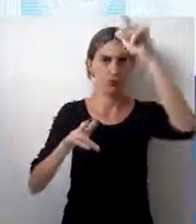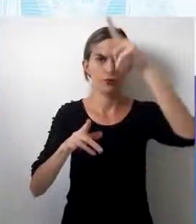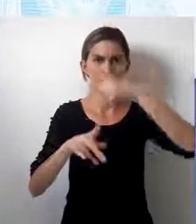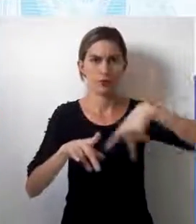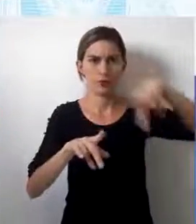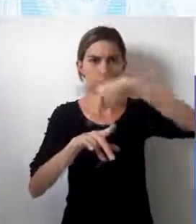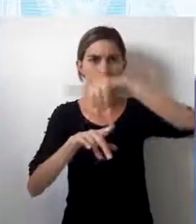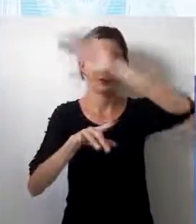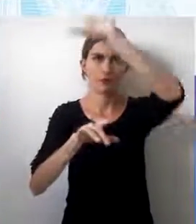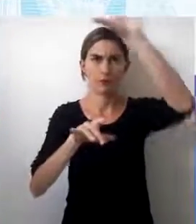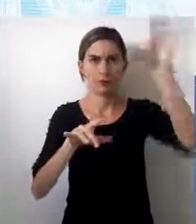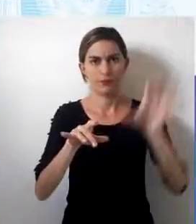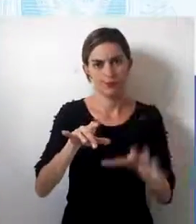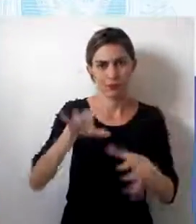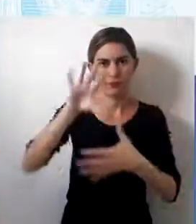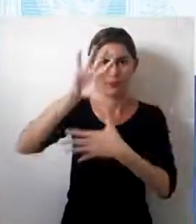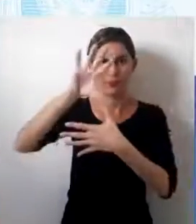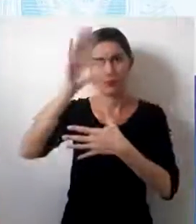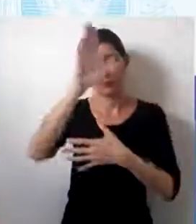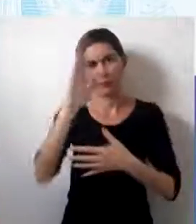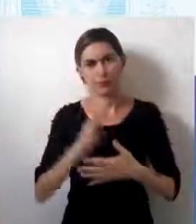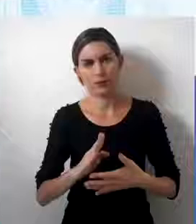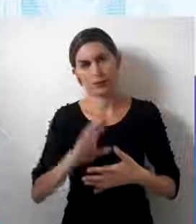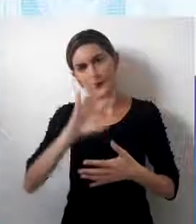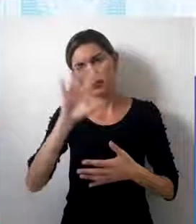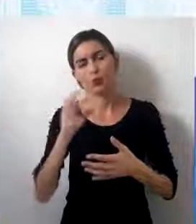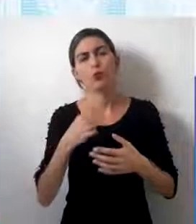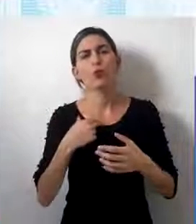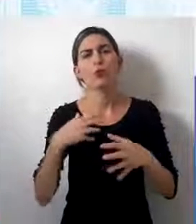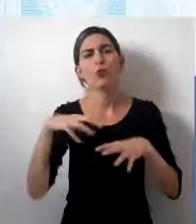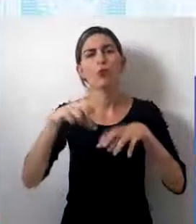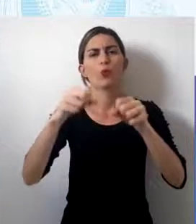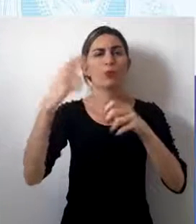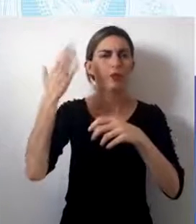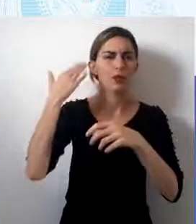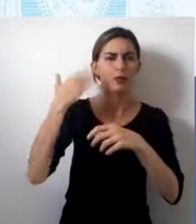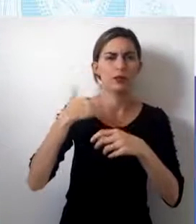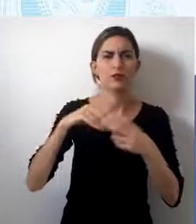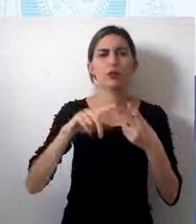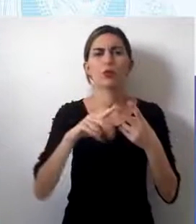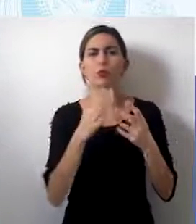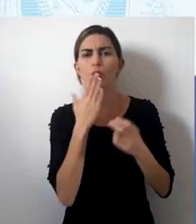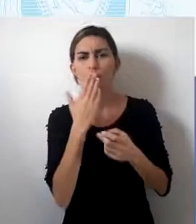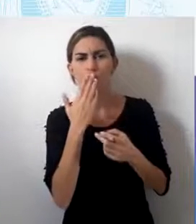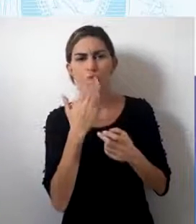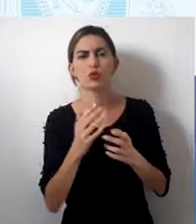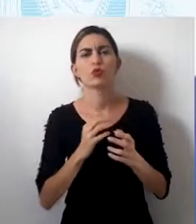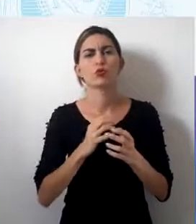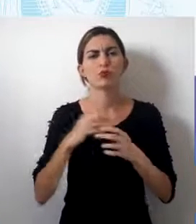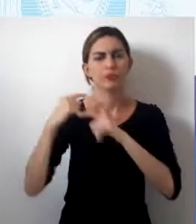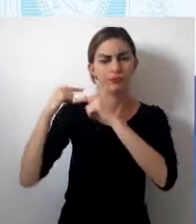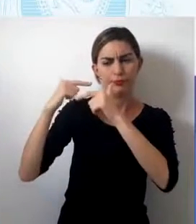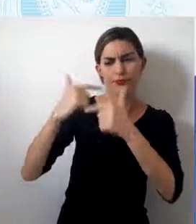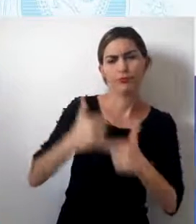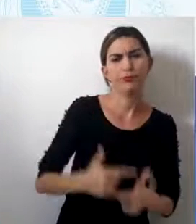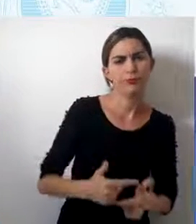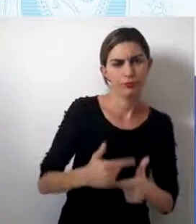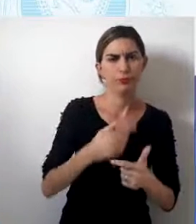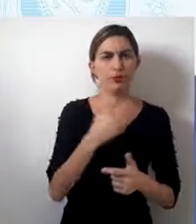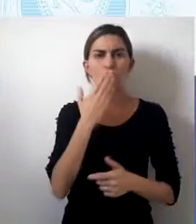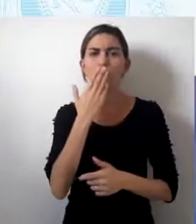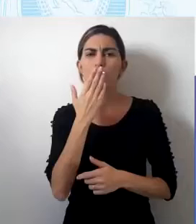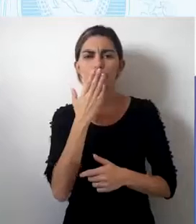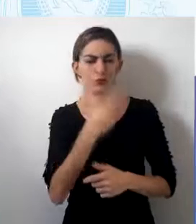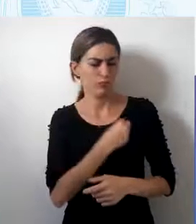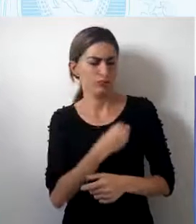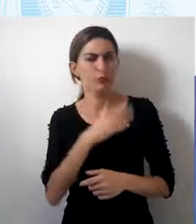país, o resto do território naquele momento, foi ocupado desde a pré-história por paleoíndios, habitantes ancestrais